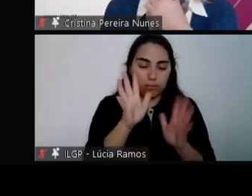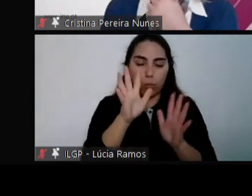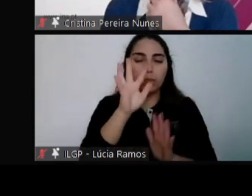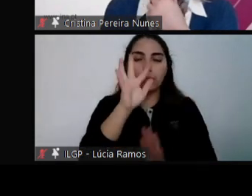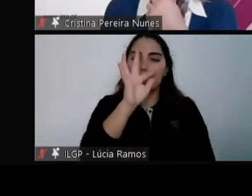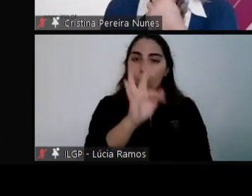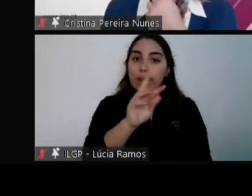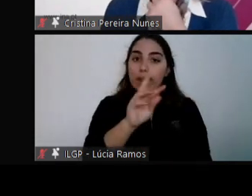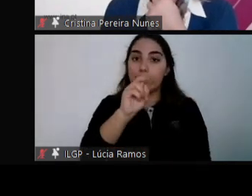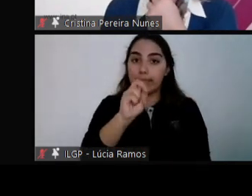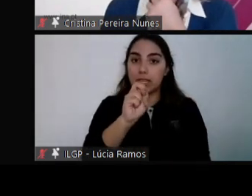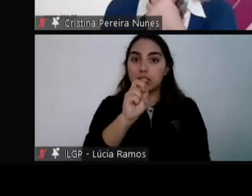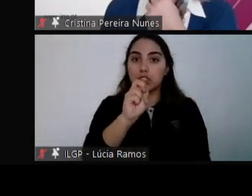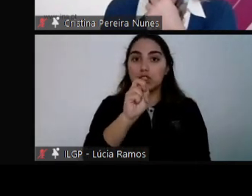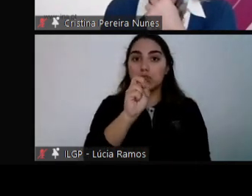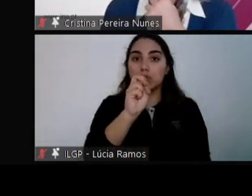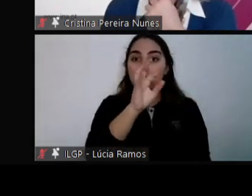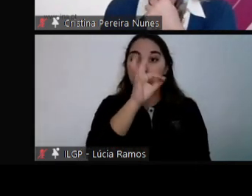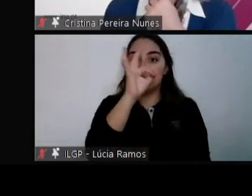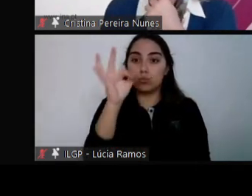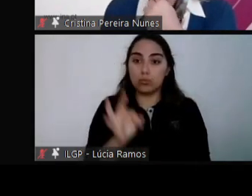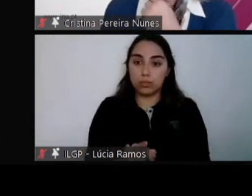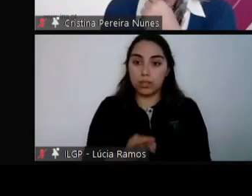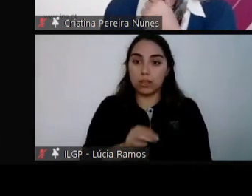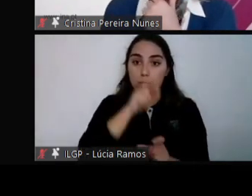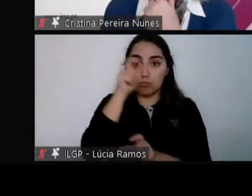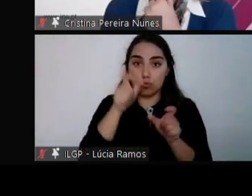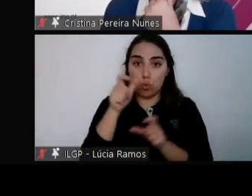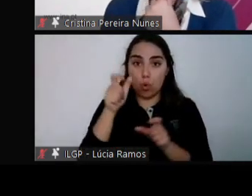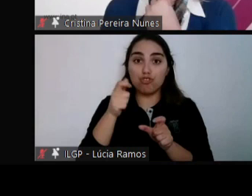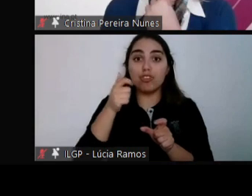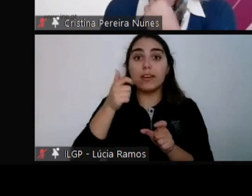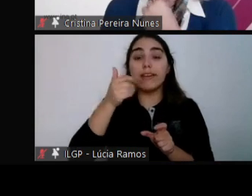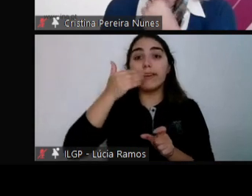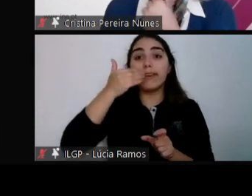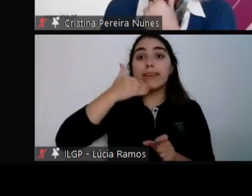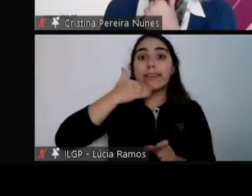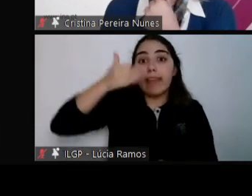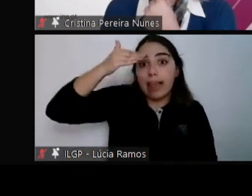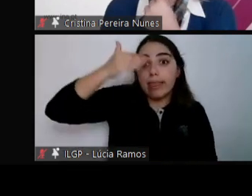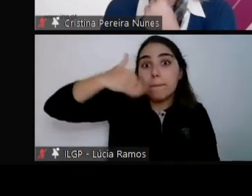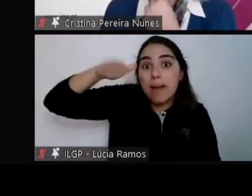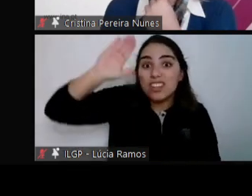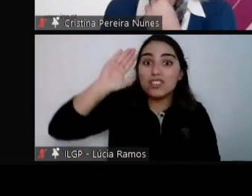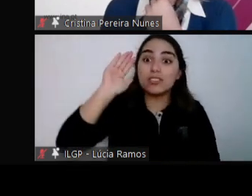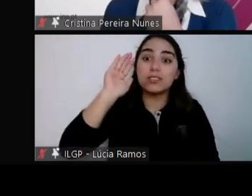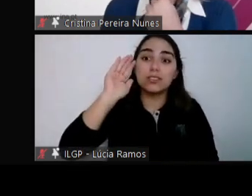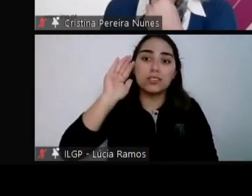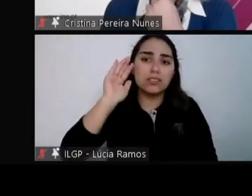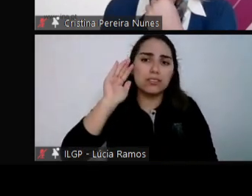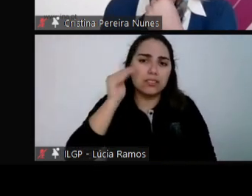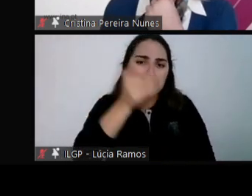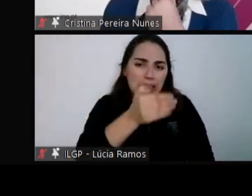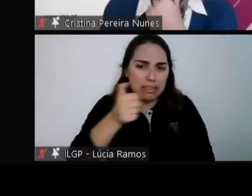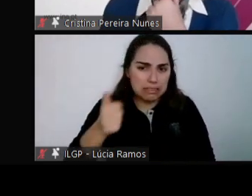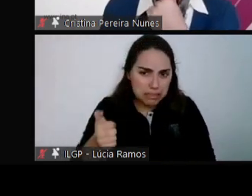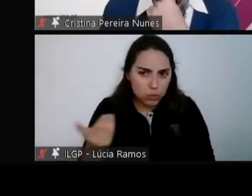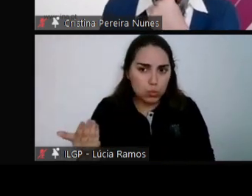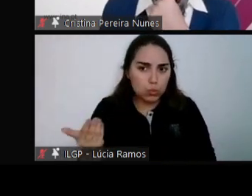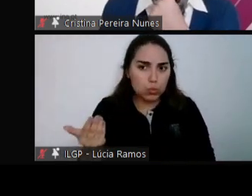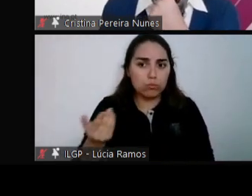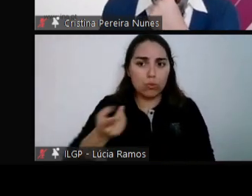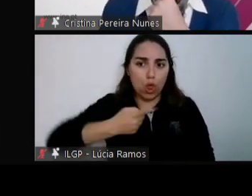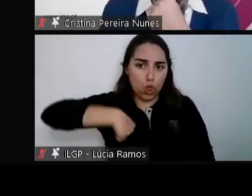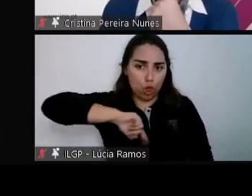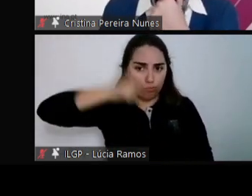43% da população, 45% da população terá mais de 65 anos. Toda, no geral, não estou a falar só na área pública, apesar de nós sabermos que na área pública temos